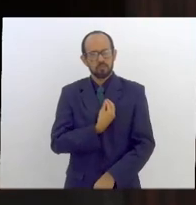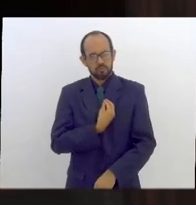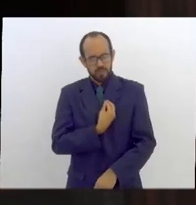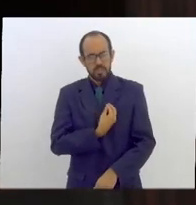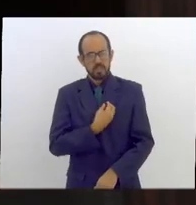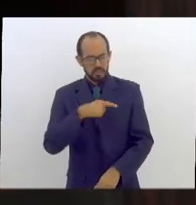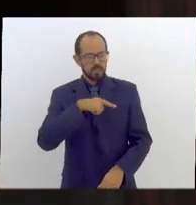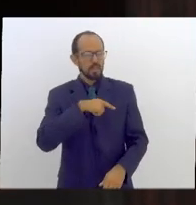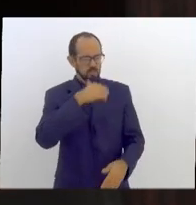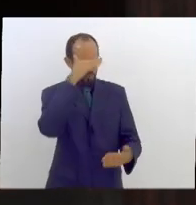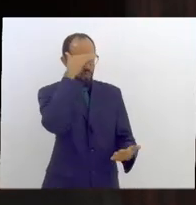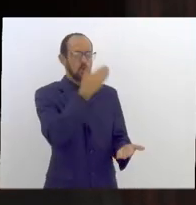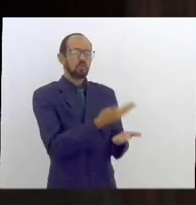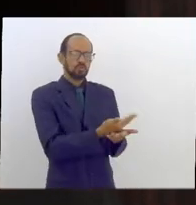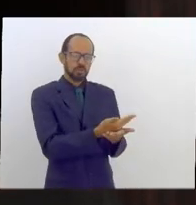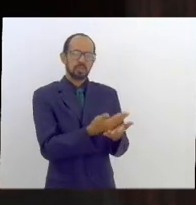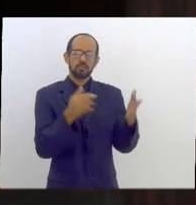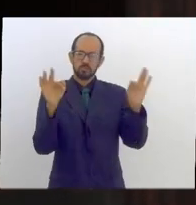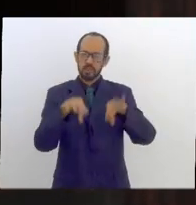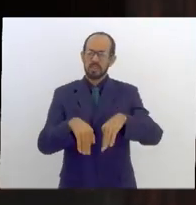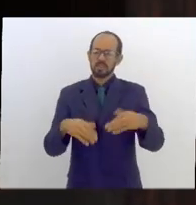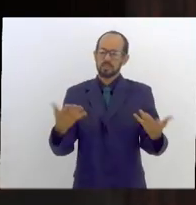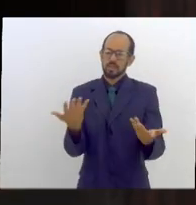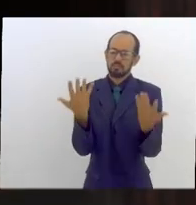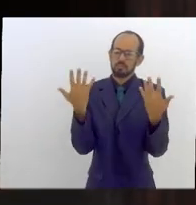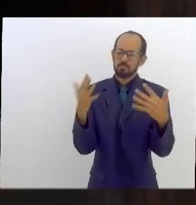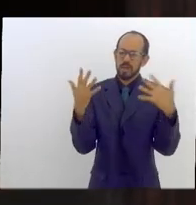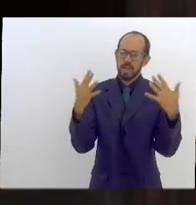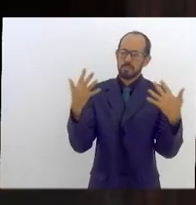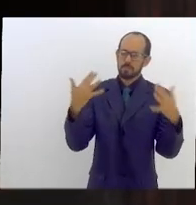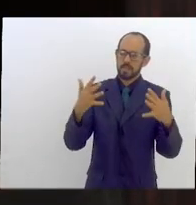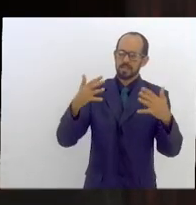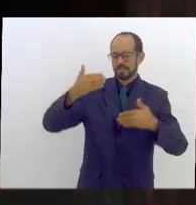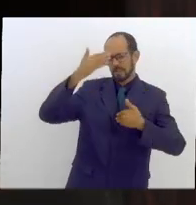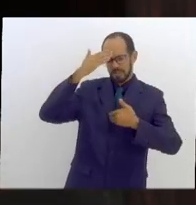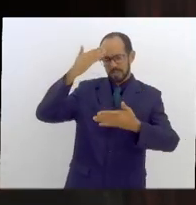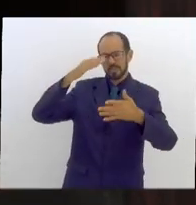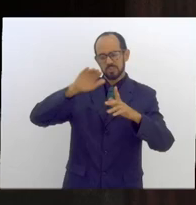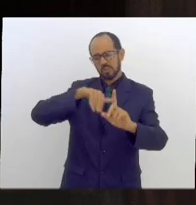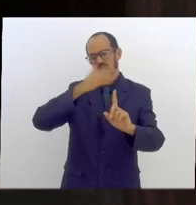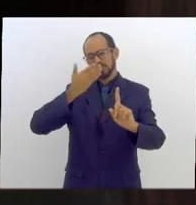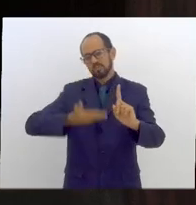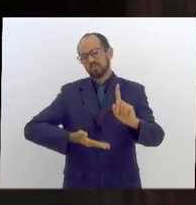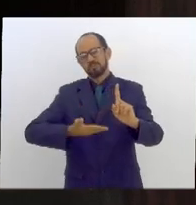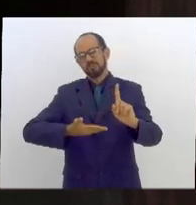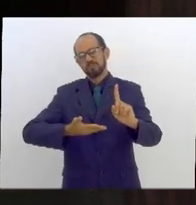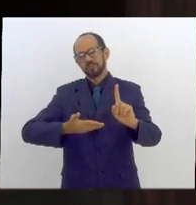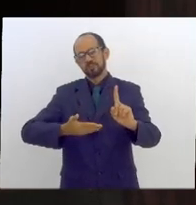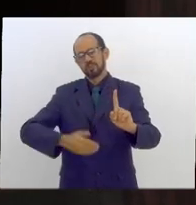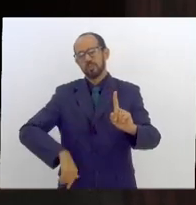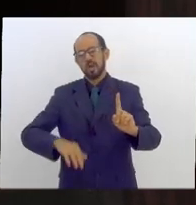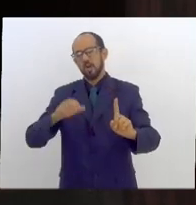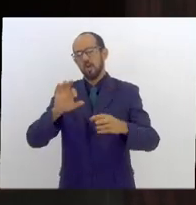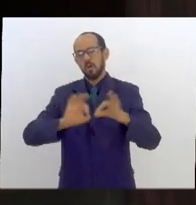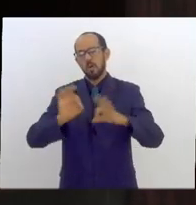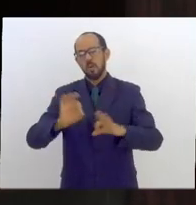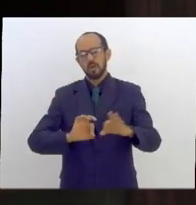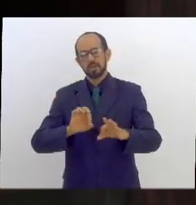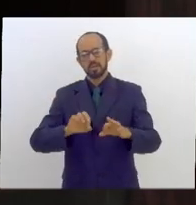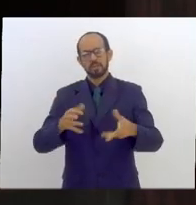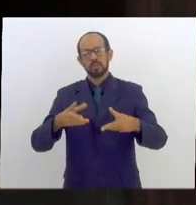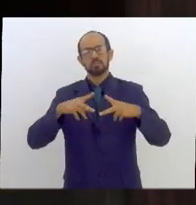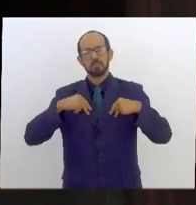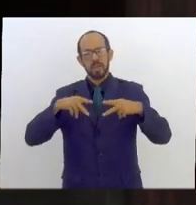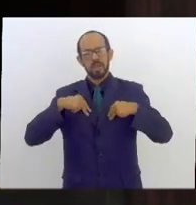confiança. Finalizo parabenizando e agradecendo aos homenageados com a Ordem do Mérito Aeronáutico por seu apoio à